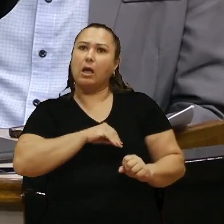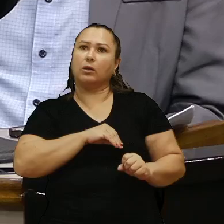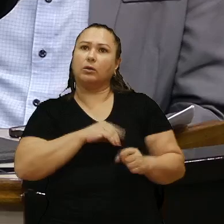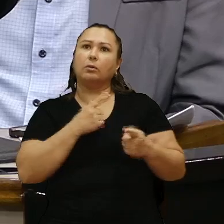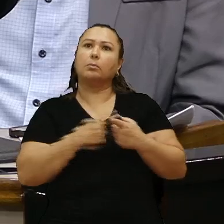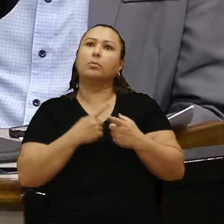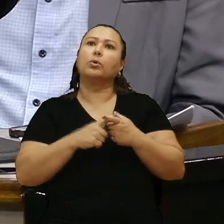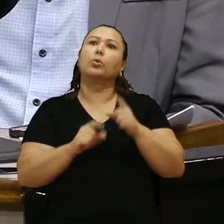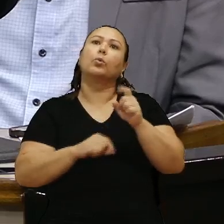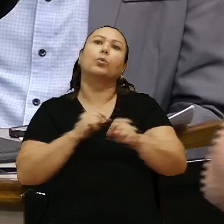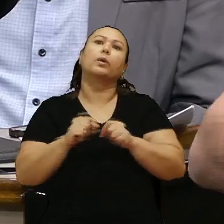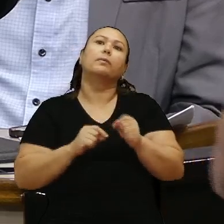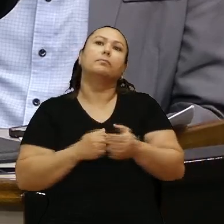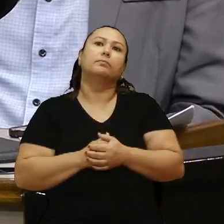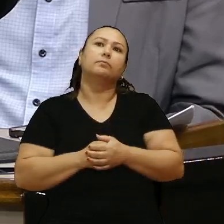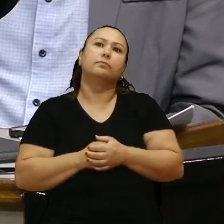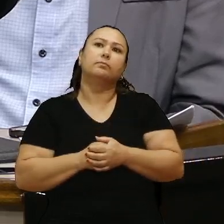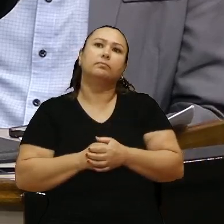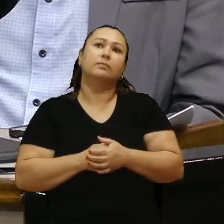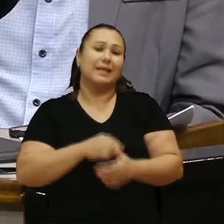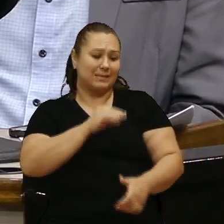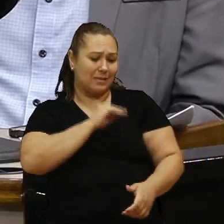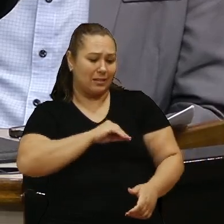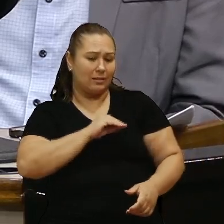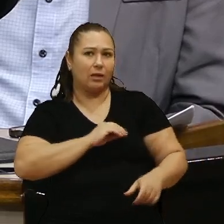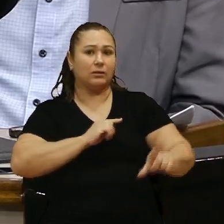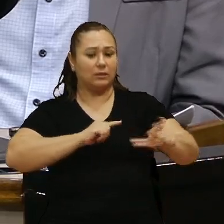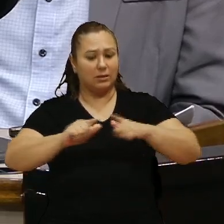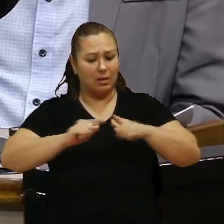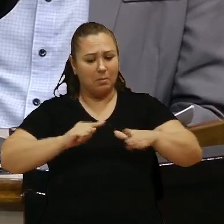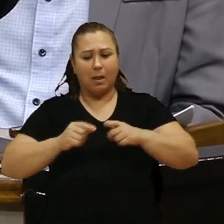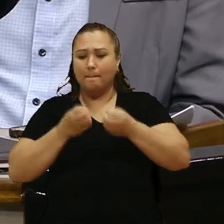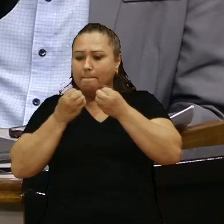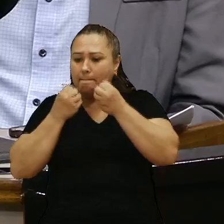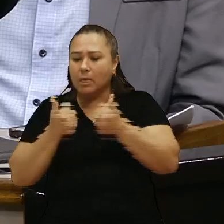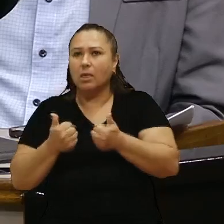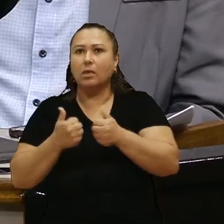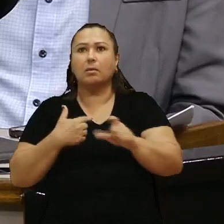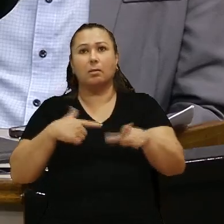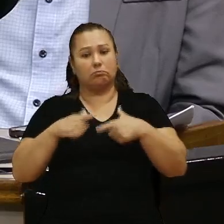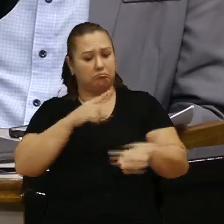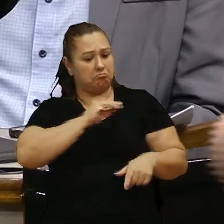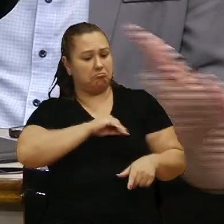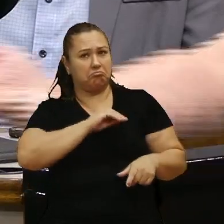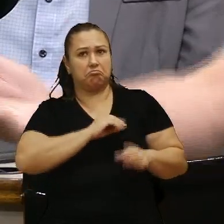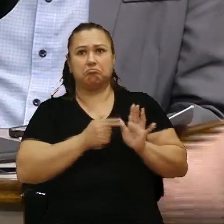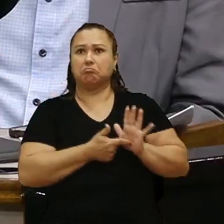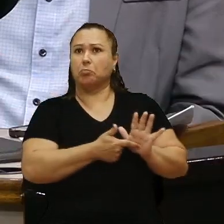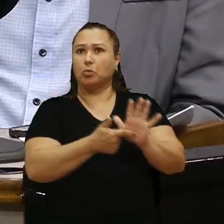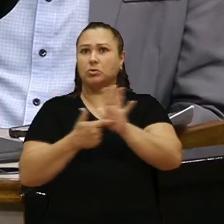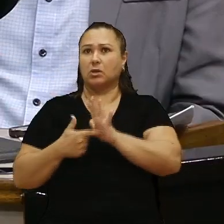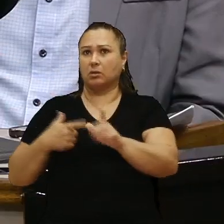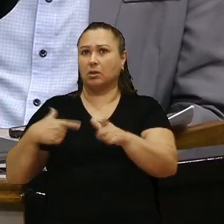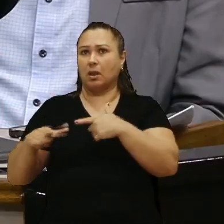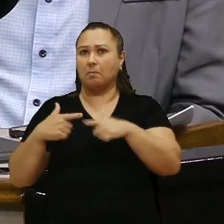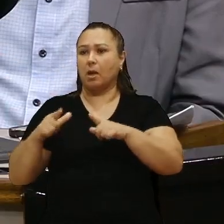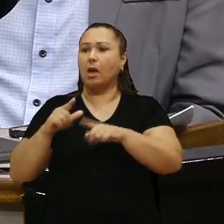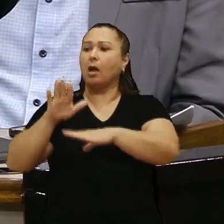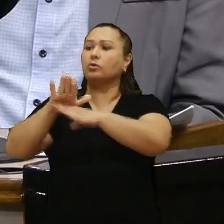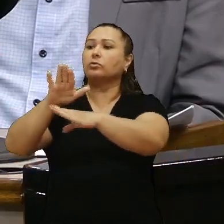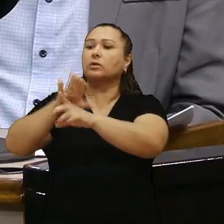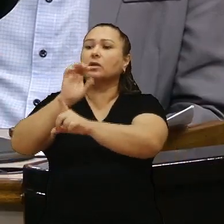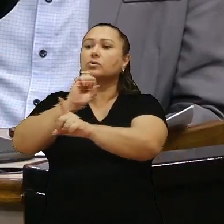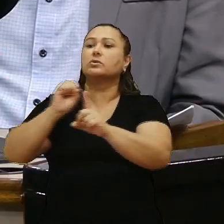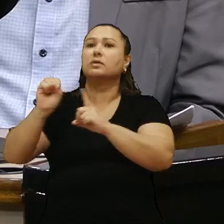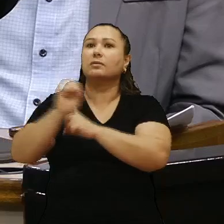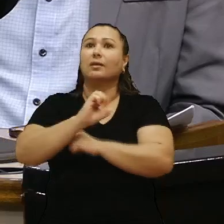um princípio seguinte: trabalhar bastante para ganhar bastante. Se for demonstrar, fazer serviço pela sociedade, se